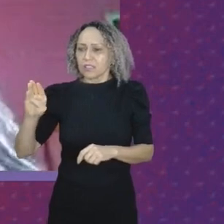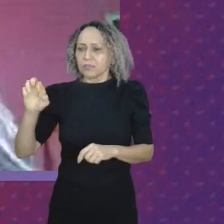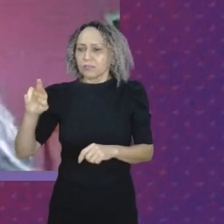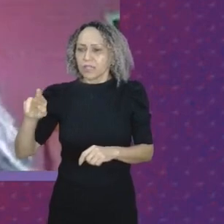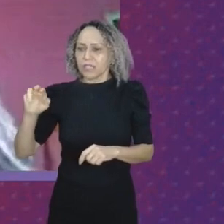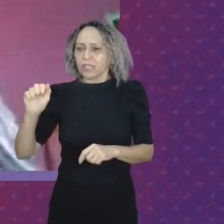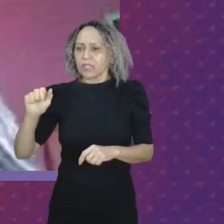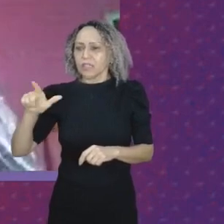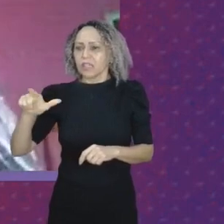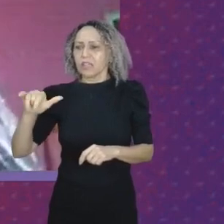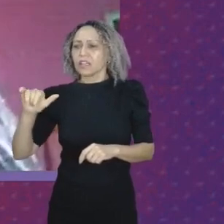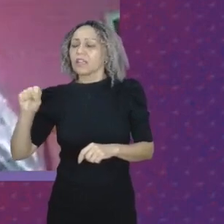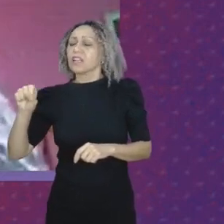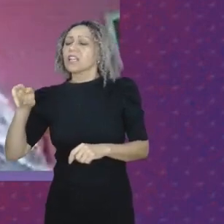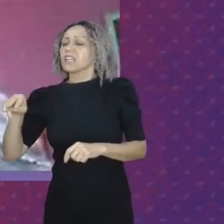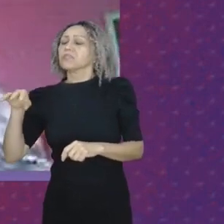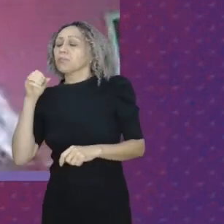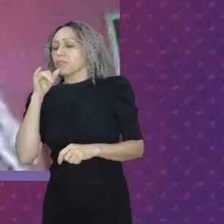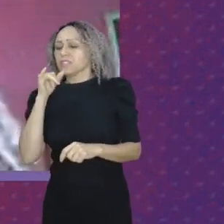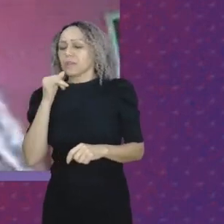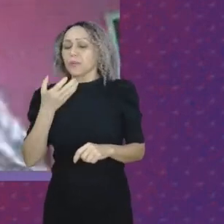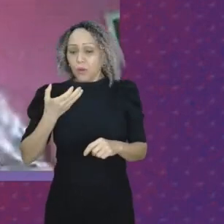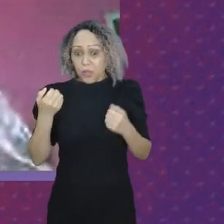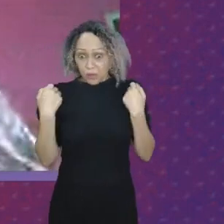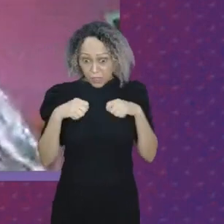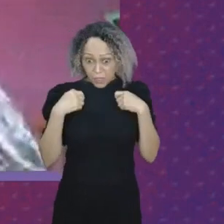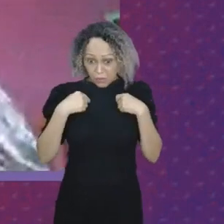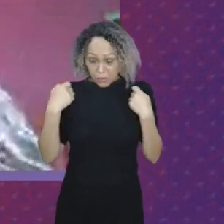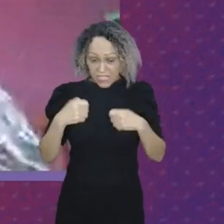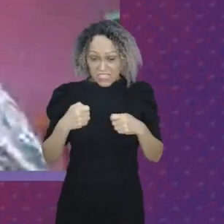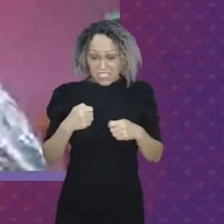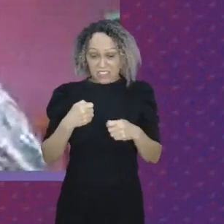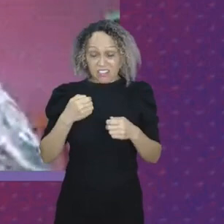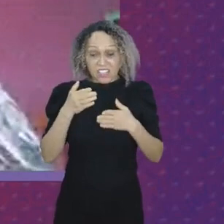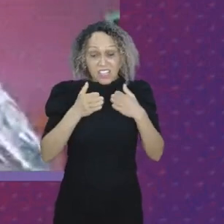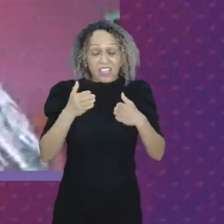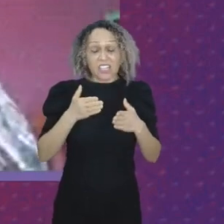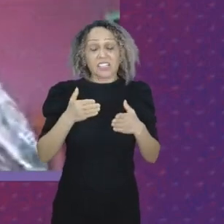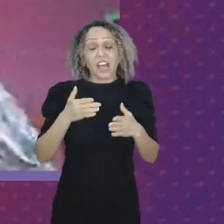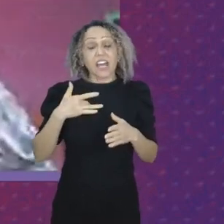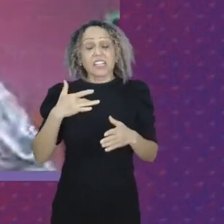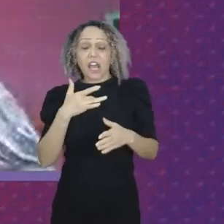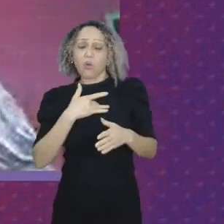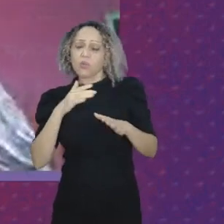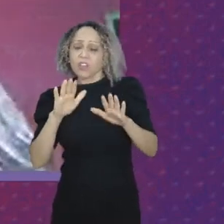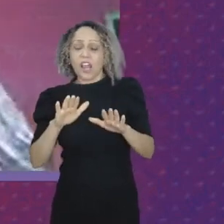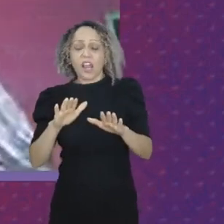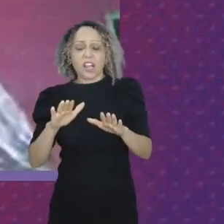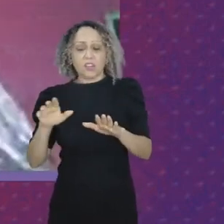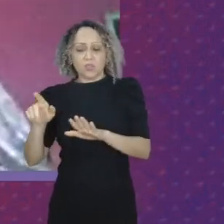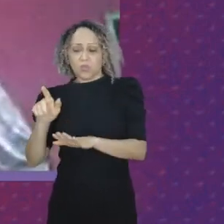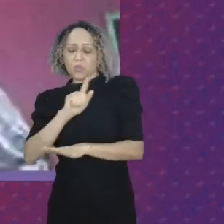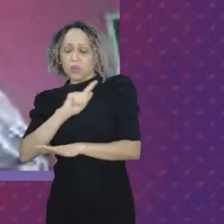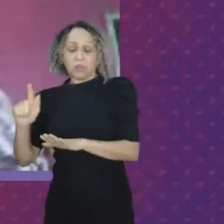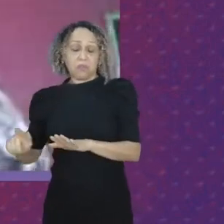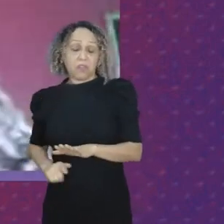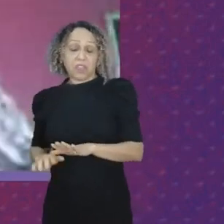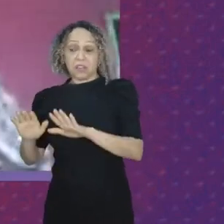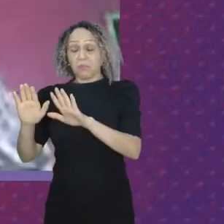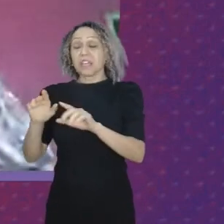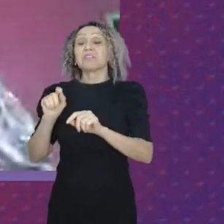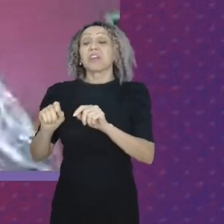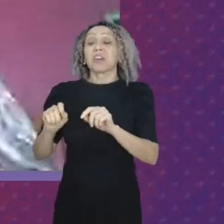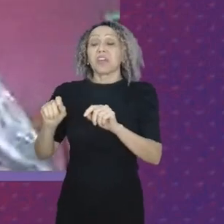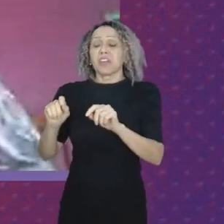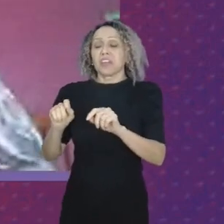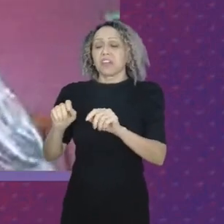se, no caso da violência contra a mulher, então o mercado, a gente tem todo um discurso, né, bonito colocado